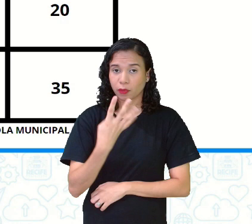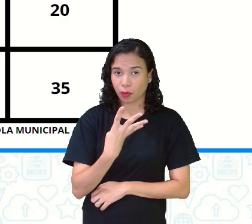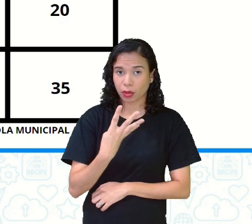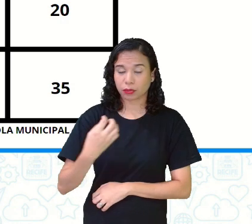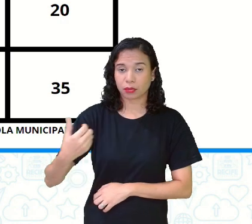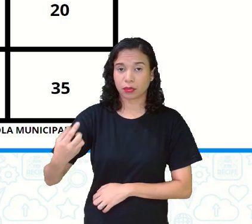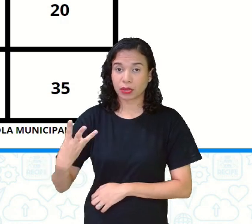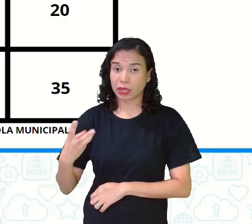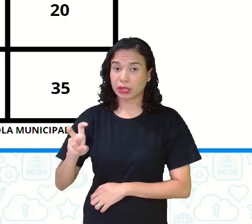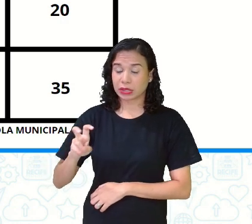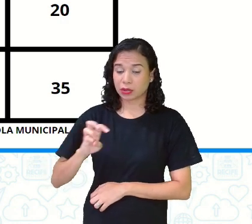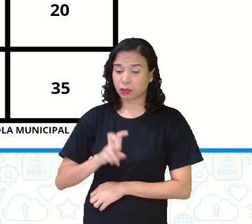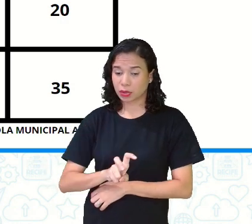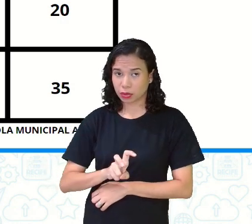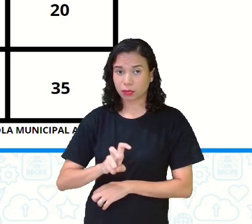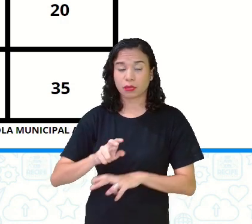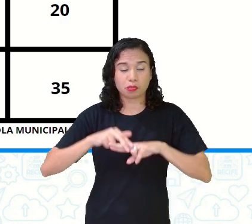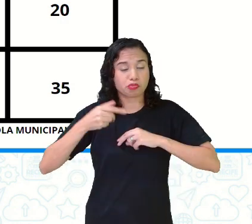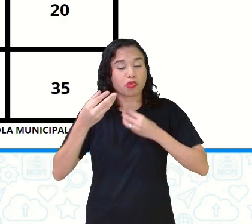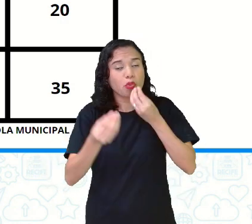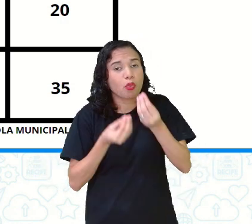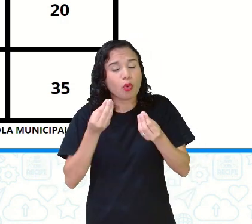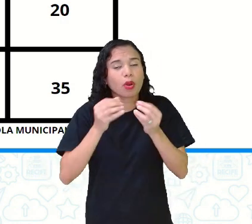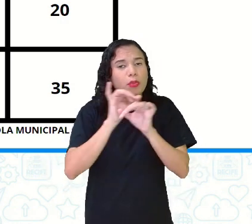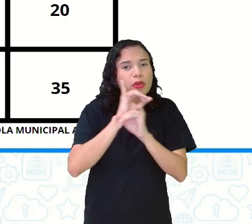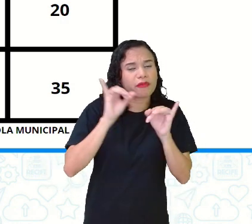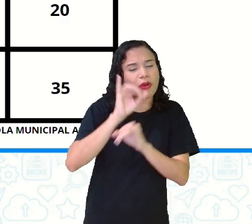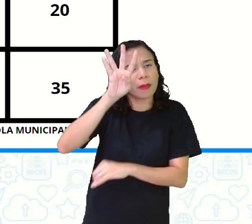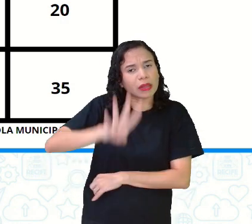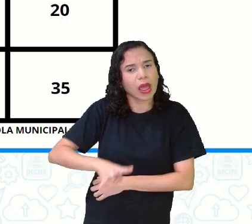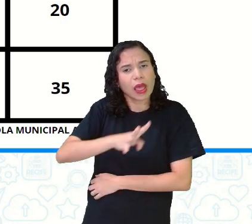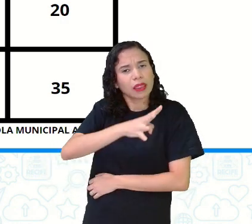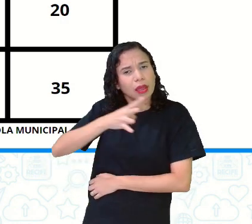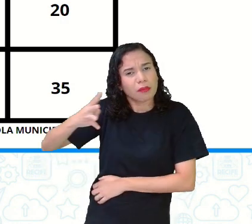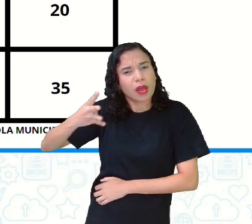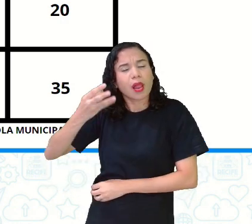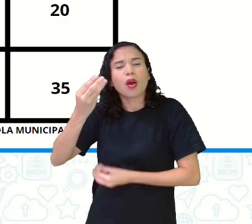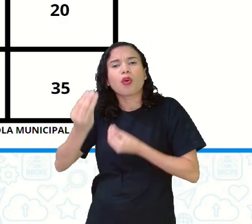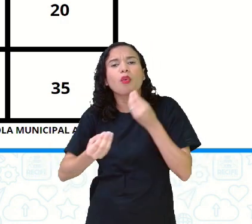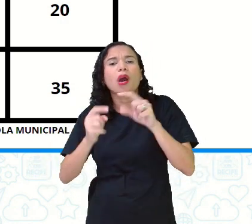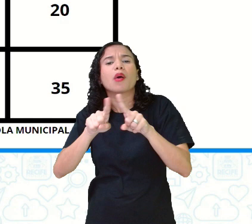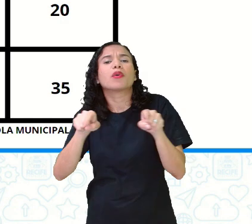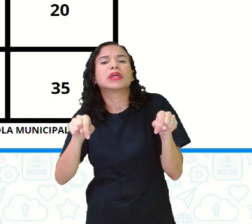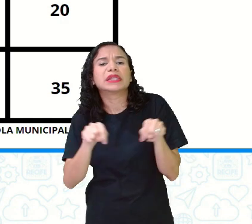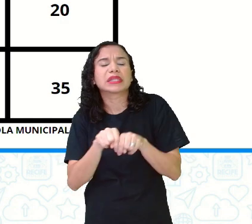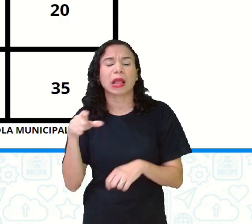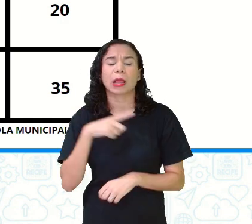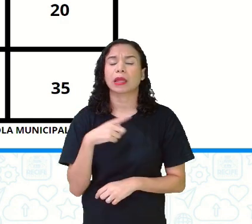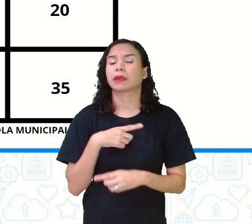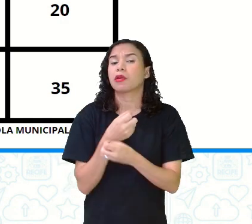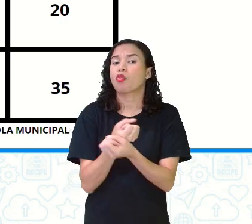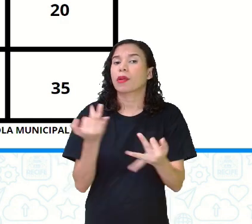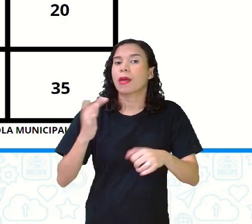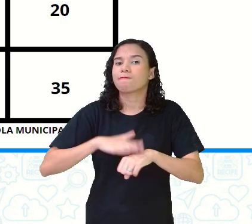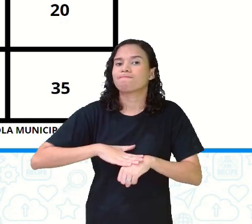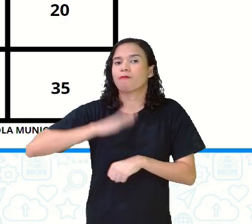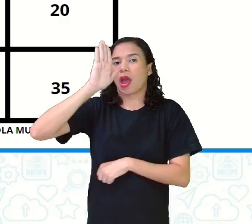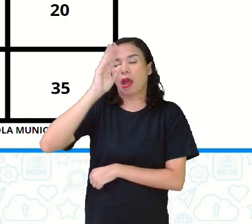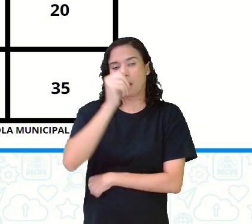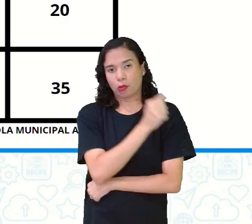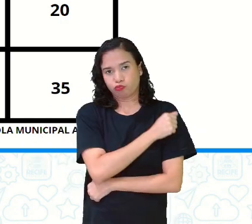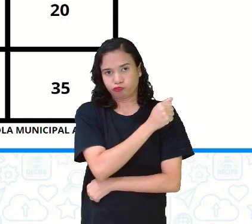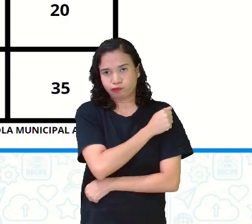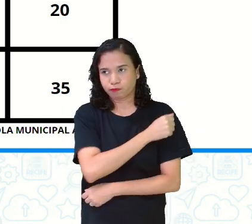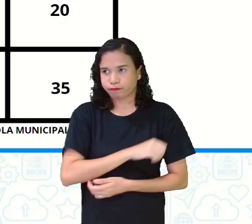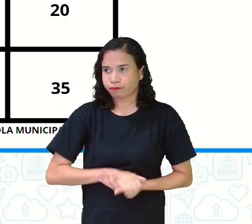no 5º. De acordo com os dados apresentados na tabela, qual turma possui a maior quantidade de alunos?